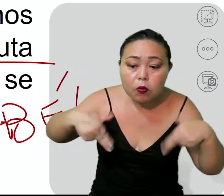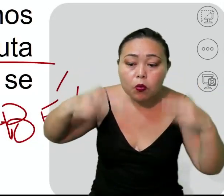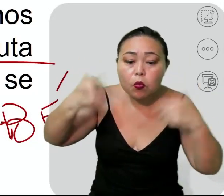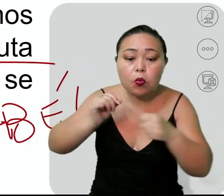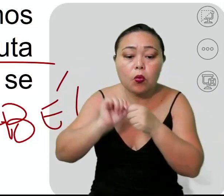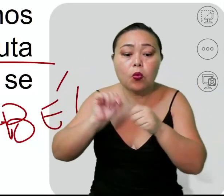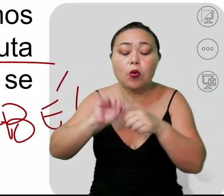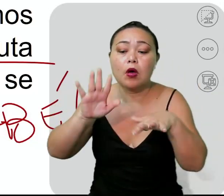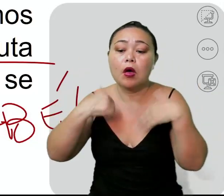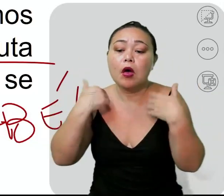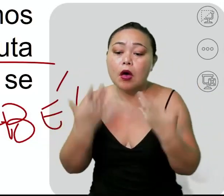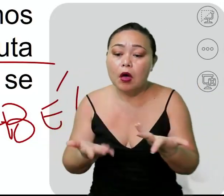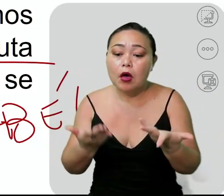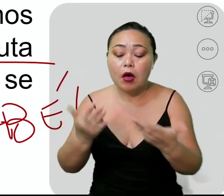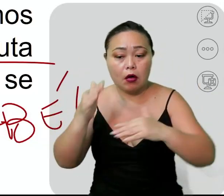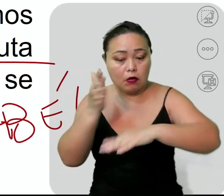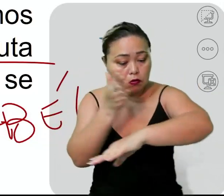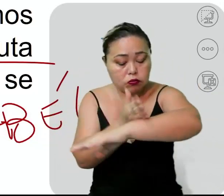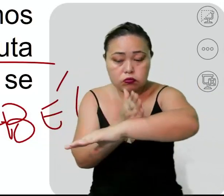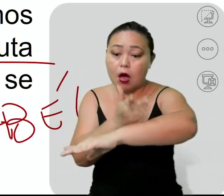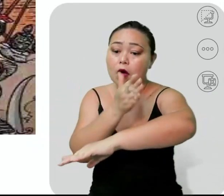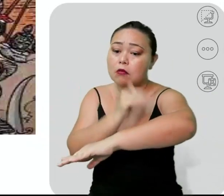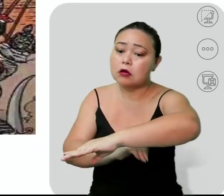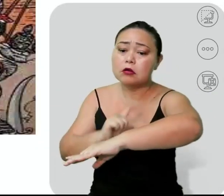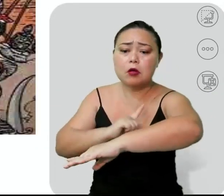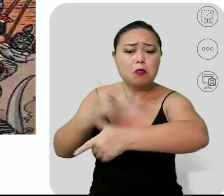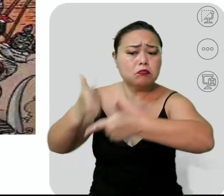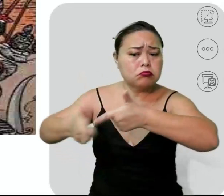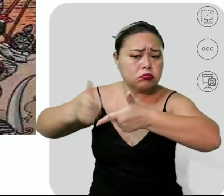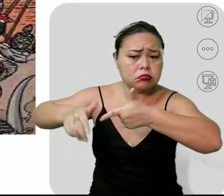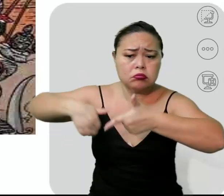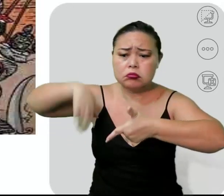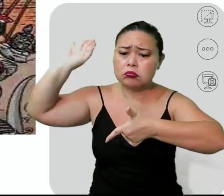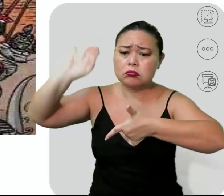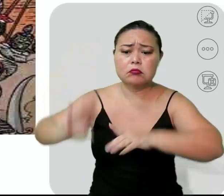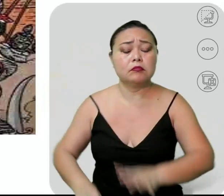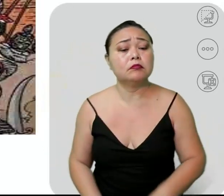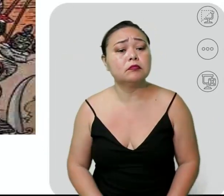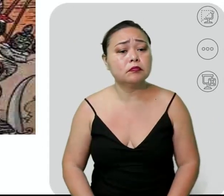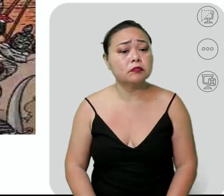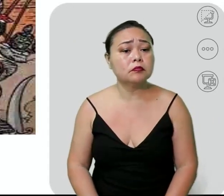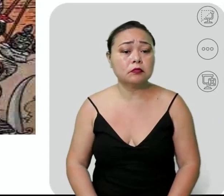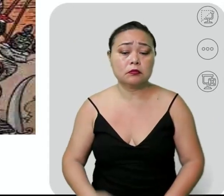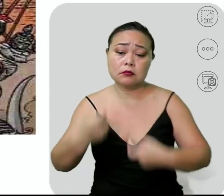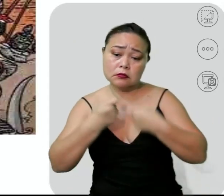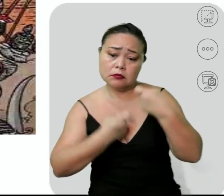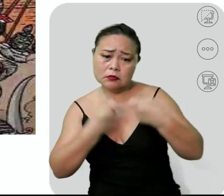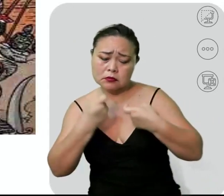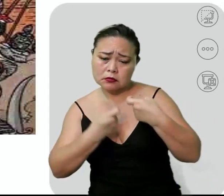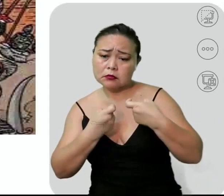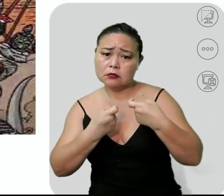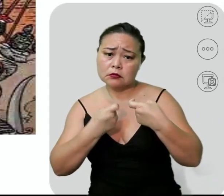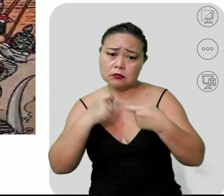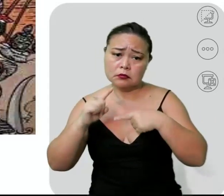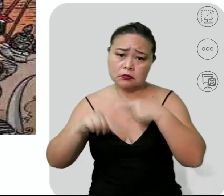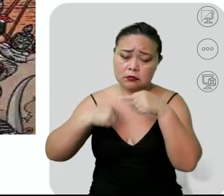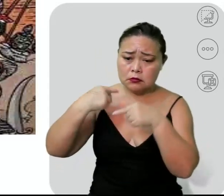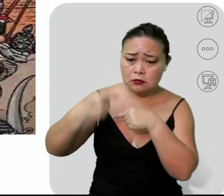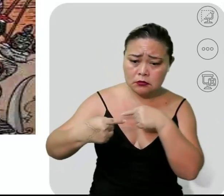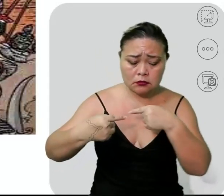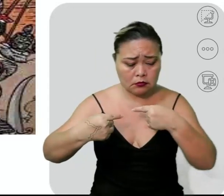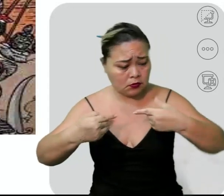Baixa Idade Média vai ter muitos problemas. Vejam, A guerra foi uma sequência